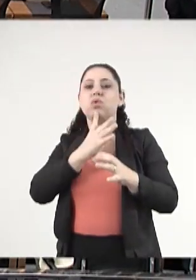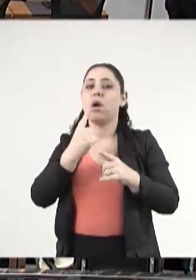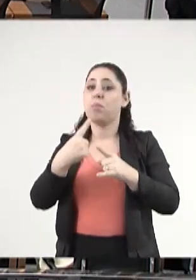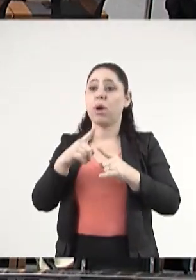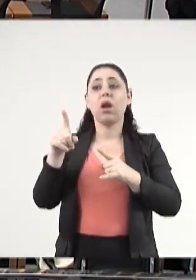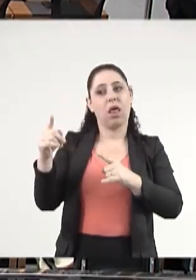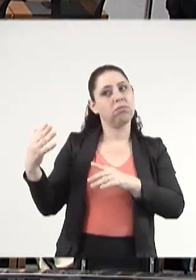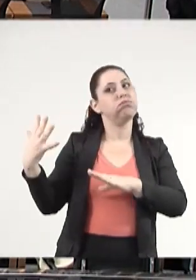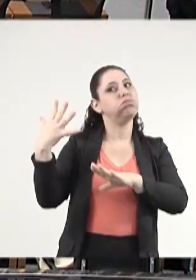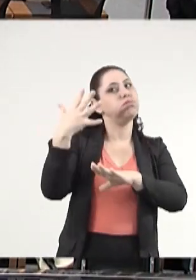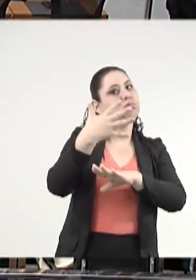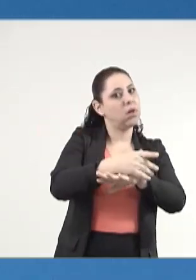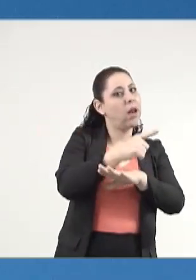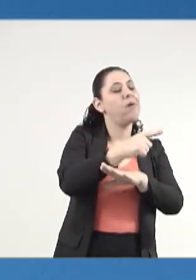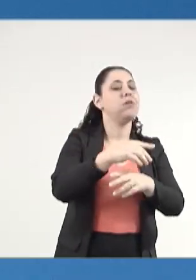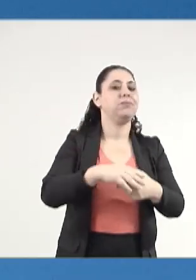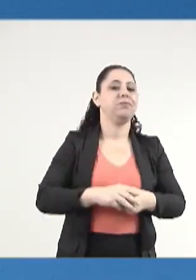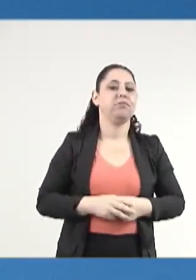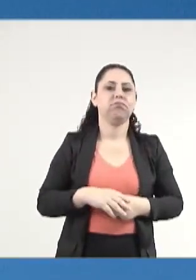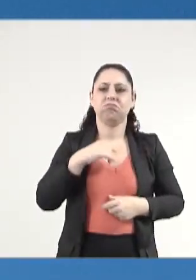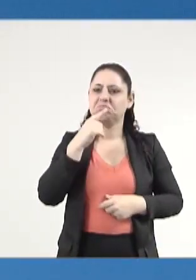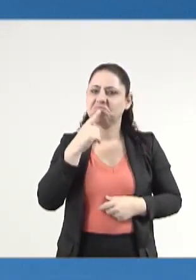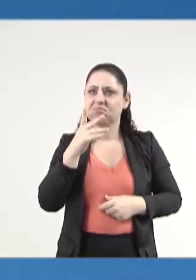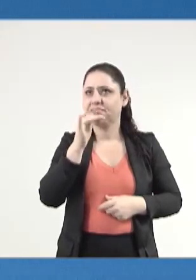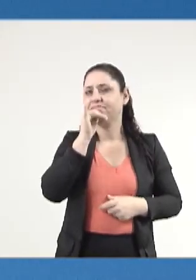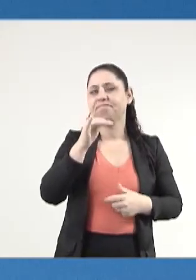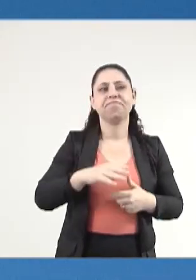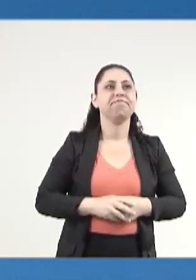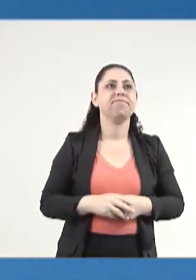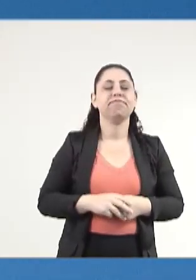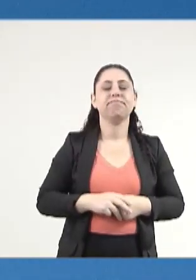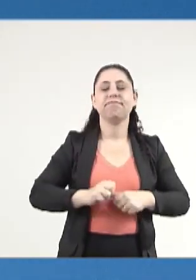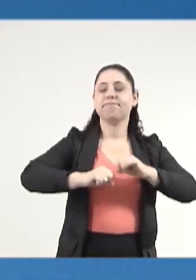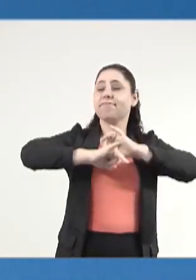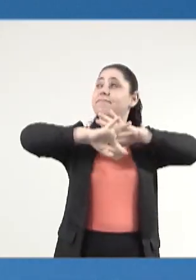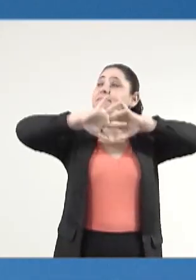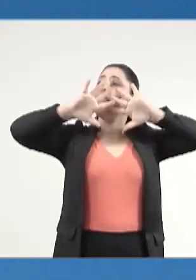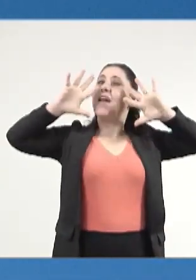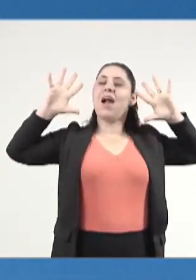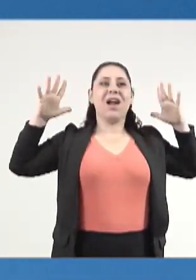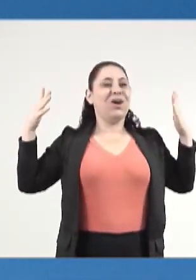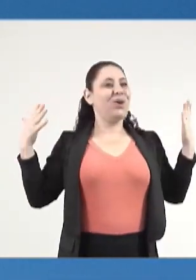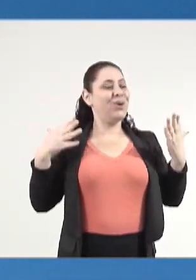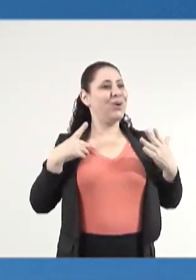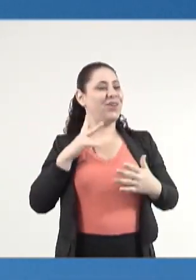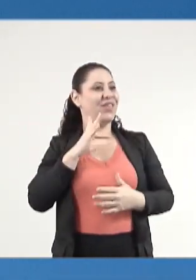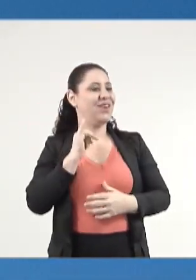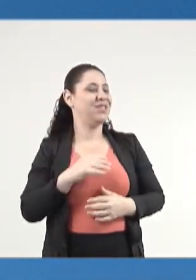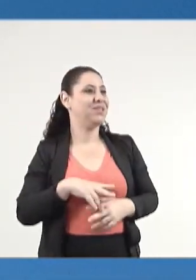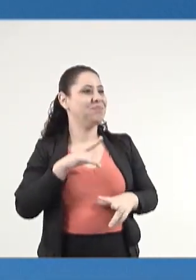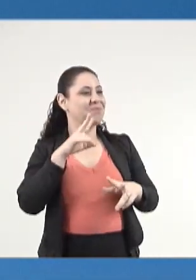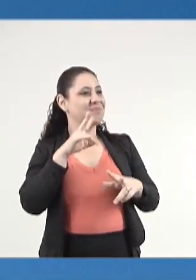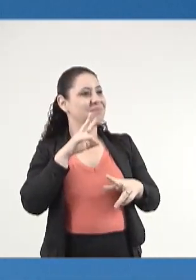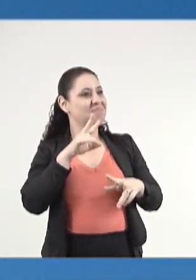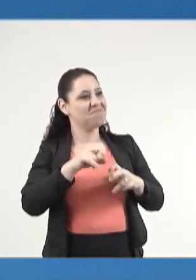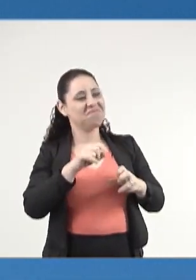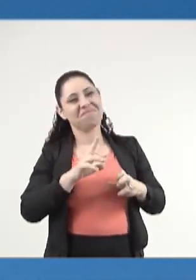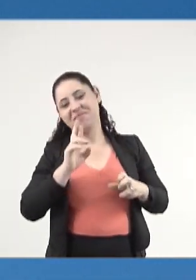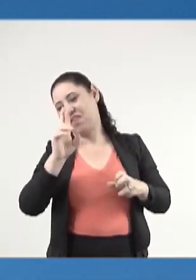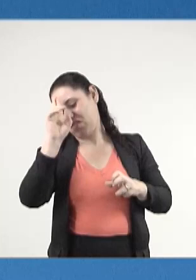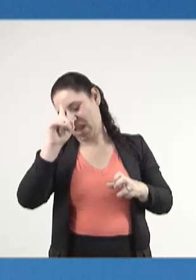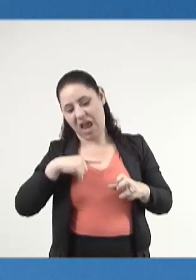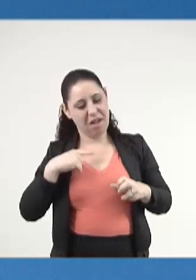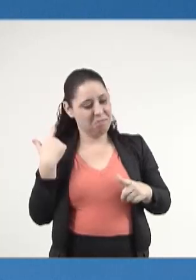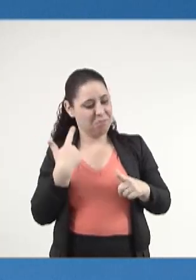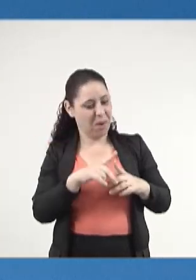eles estavam lá. Ninguém levantou assim, acordou no dia e falou assim, hoje eu vou lá na Fazenda Barra para